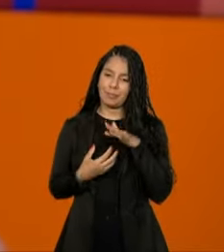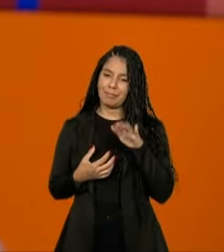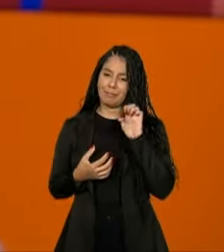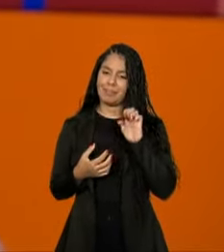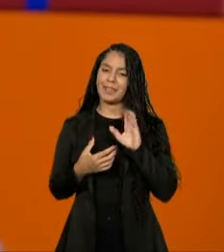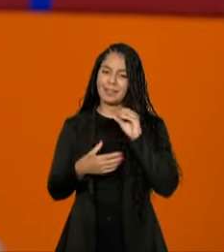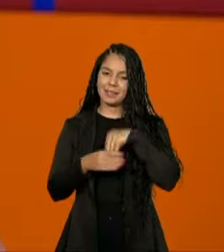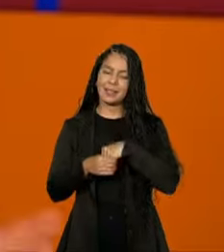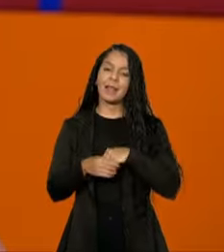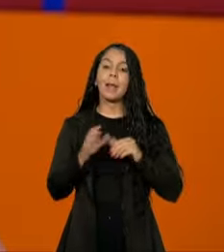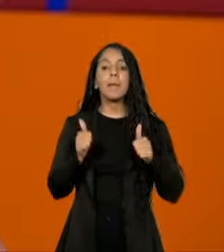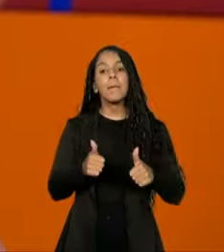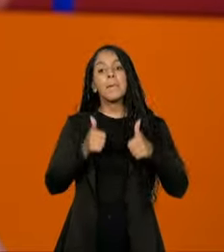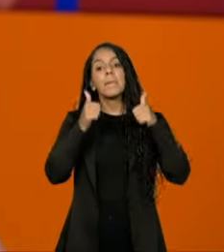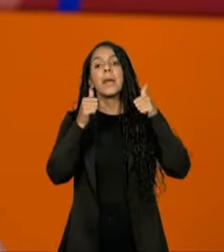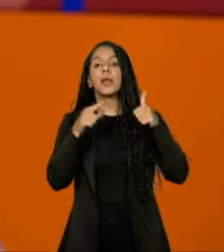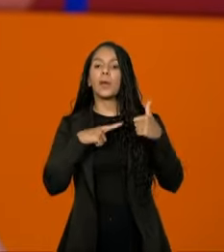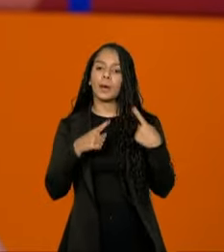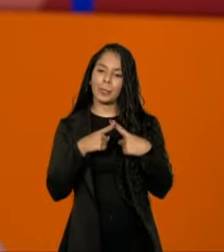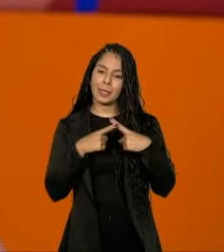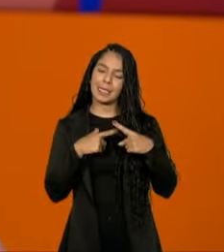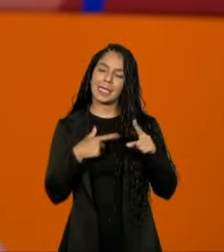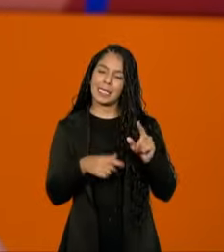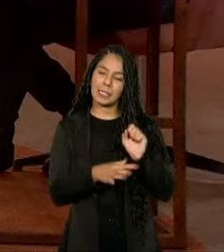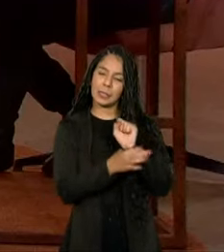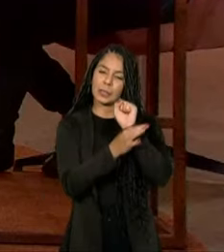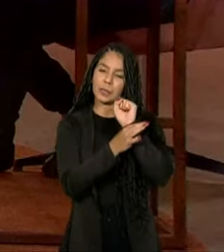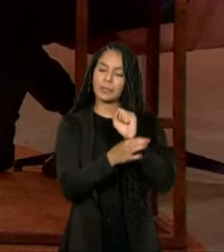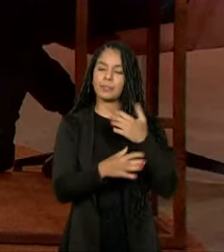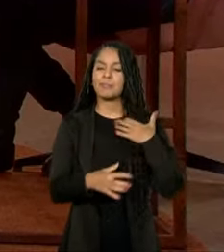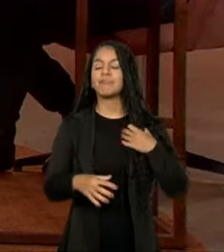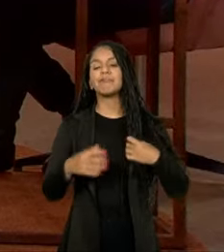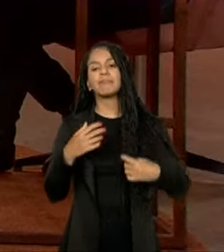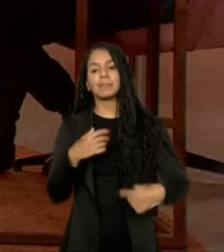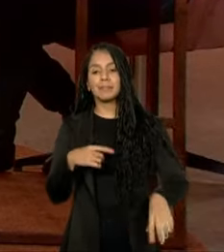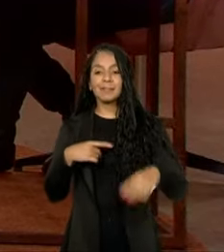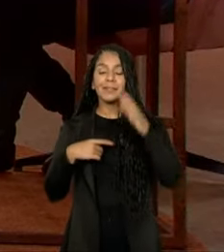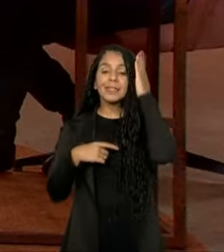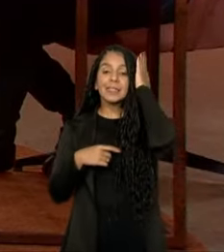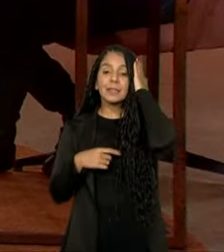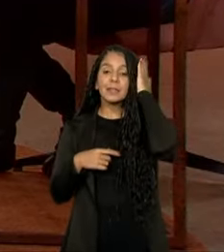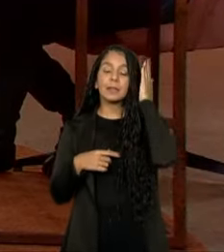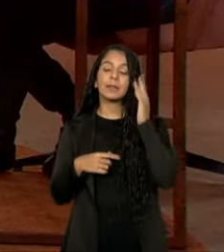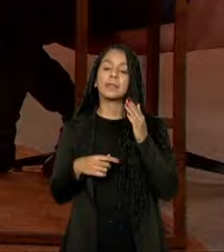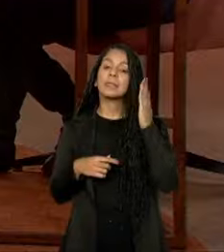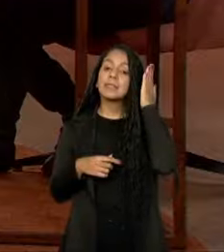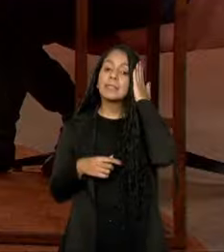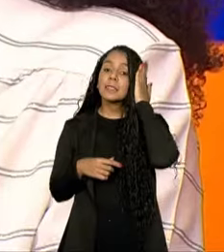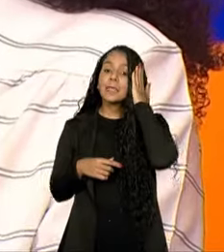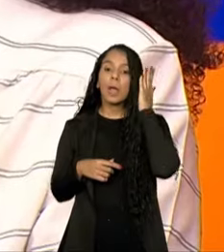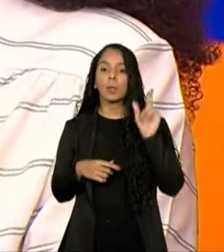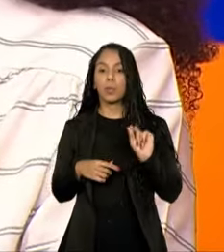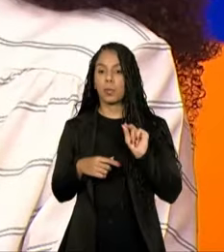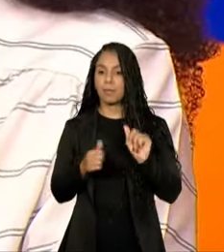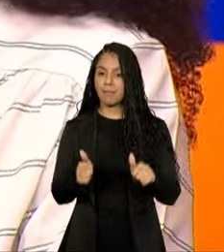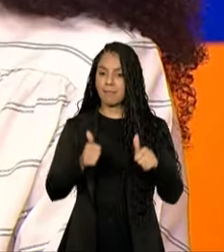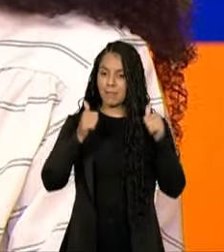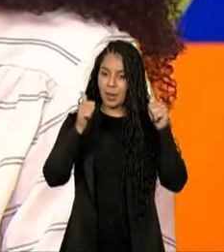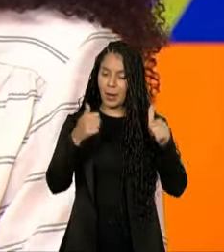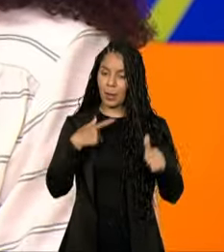Melhora porque você tem uma segurança de não. Né? Sabe o que melhora? Isso. Sabe o que. Desculpa. Pode falar. Sabe o que melhora? Eu acho que é